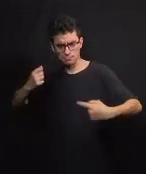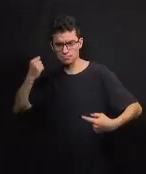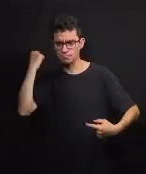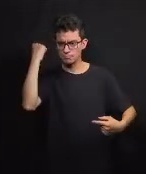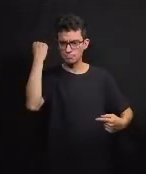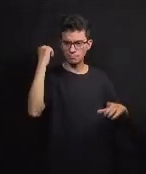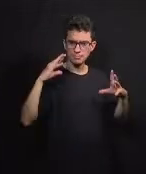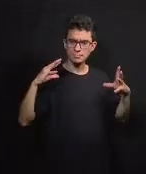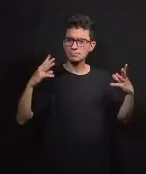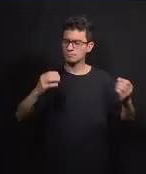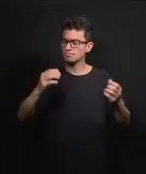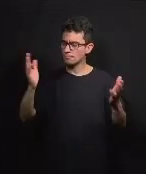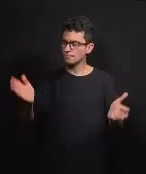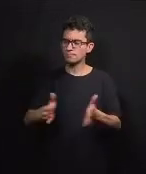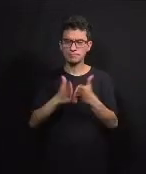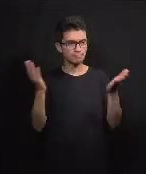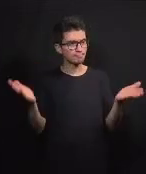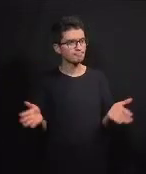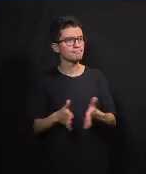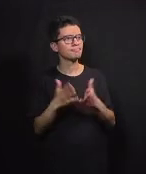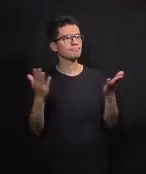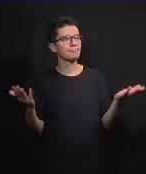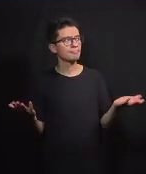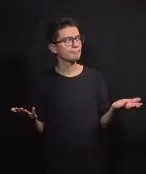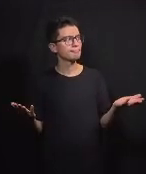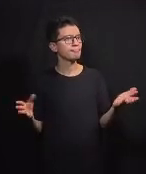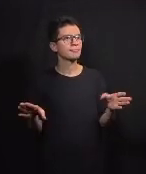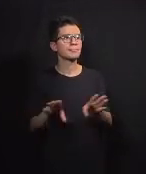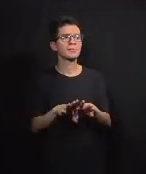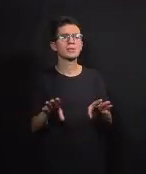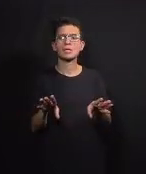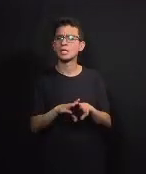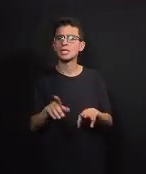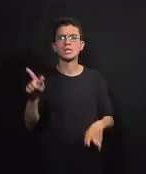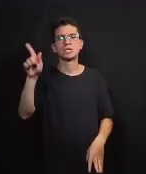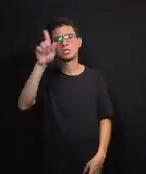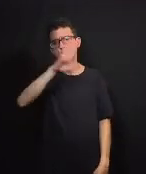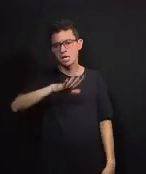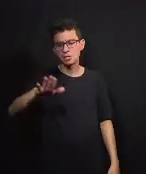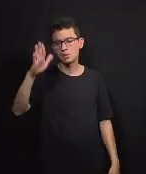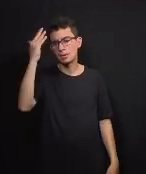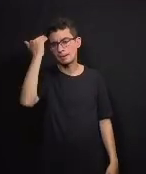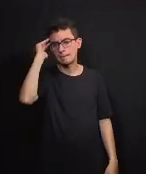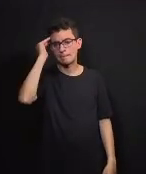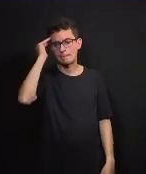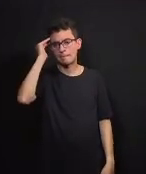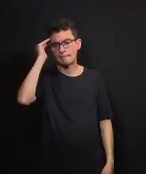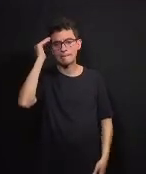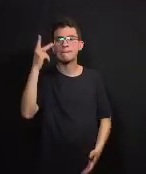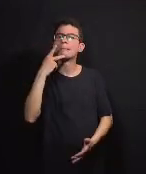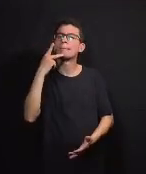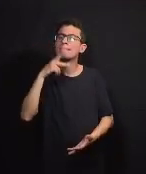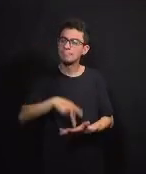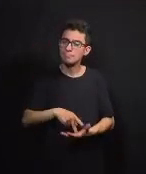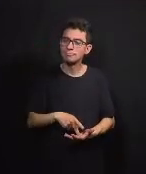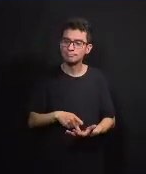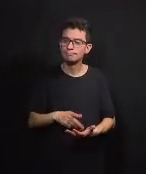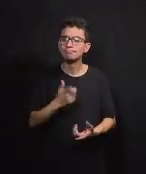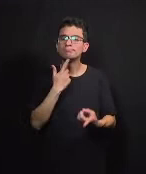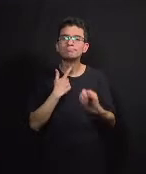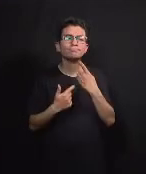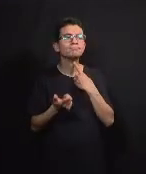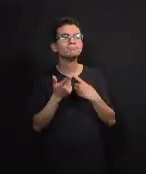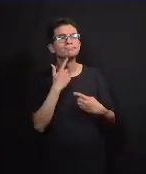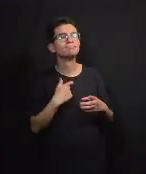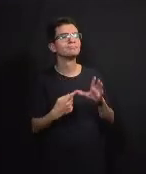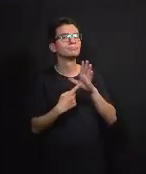povos, para dar uma impressão genérica, que os povos realmente desejam